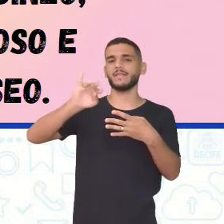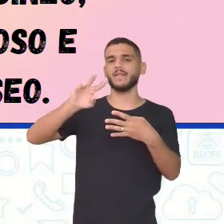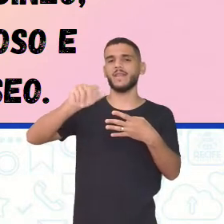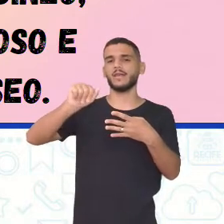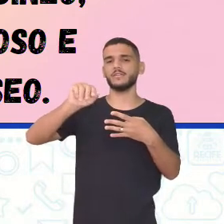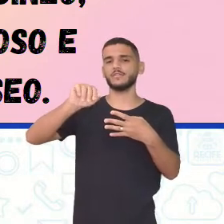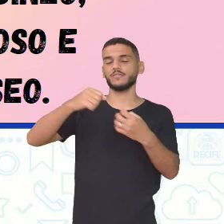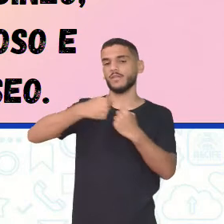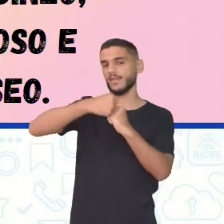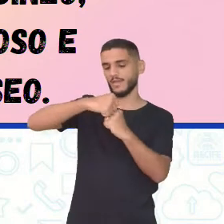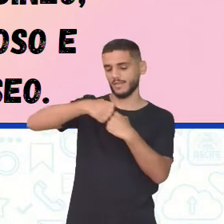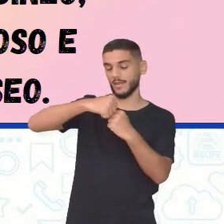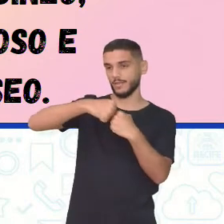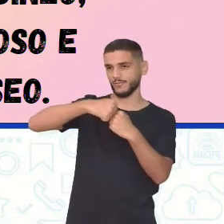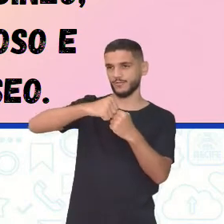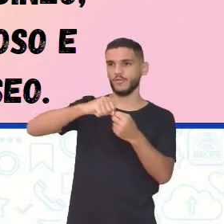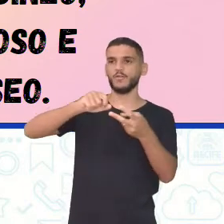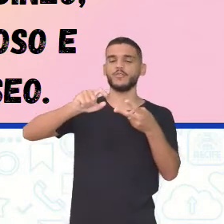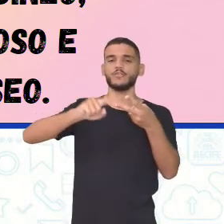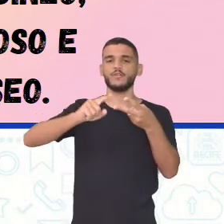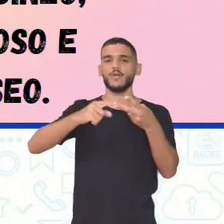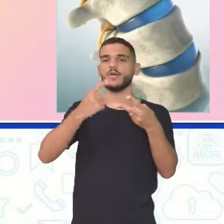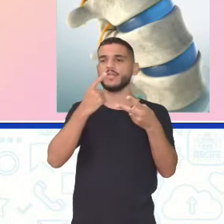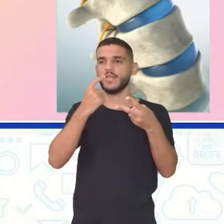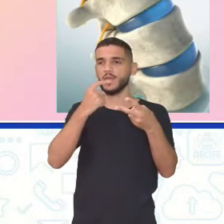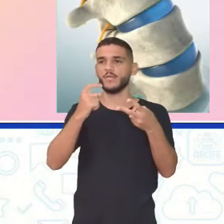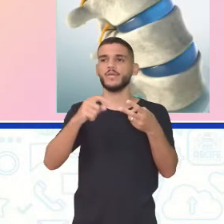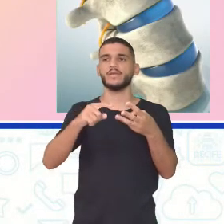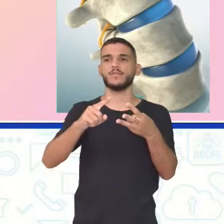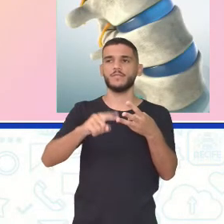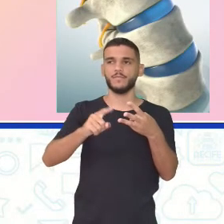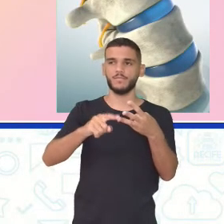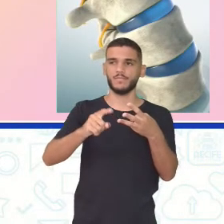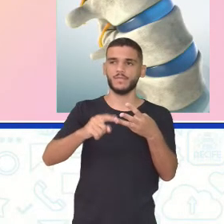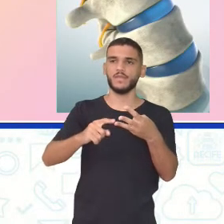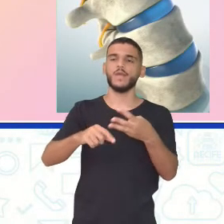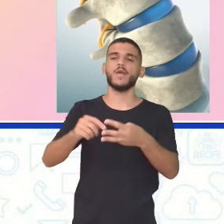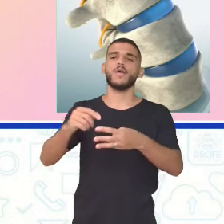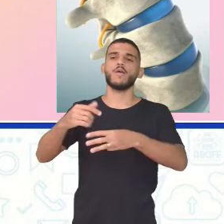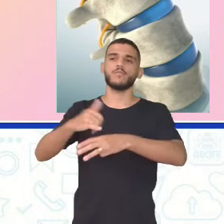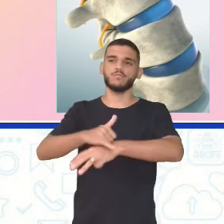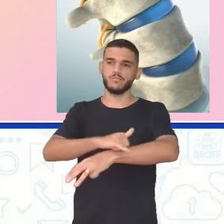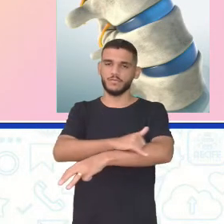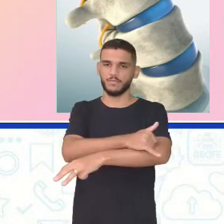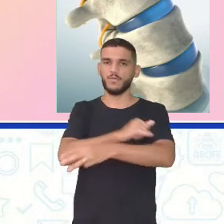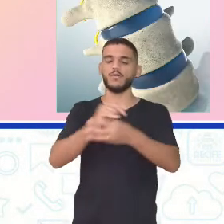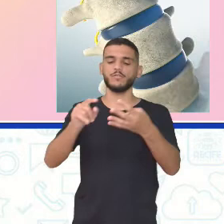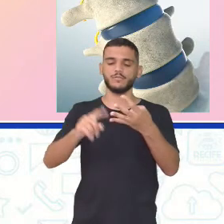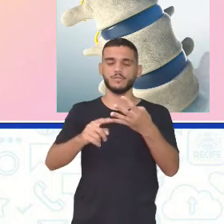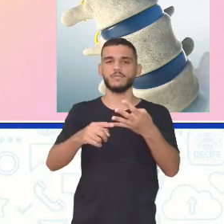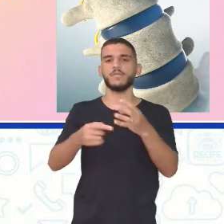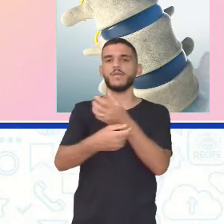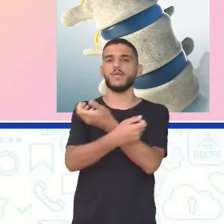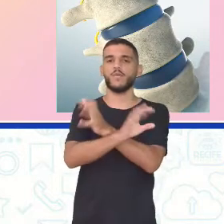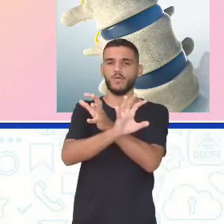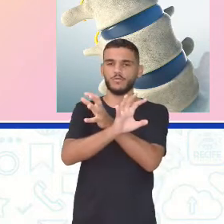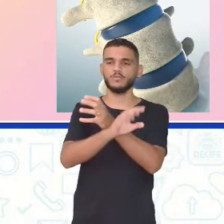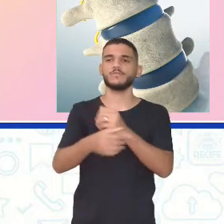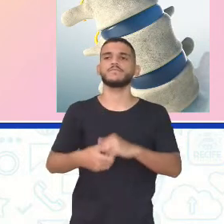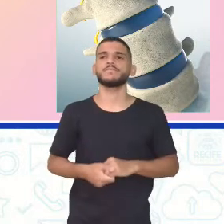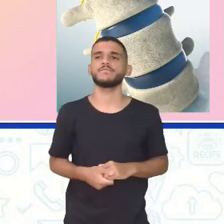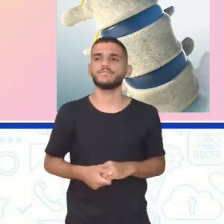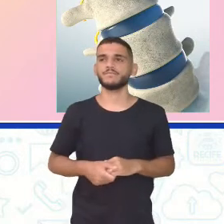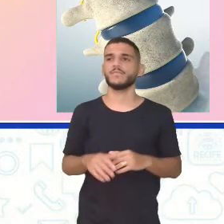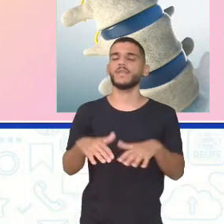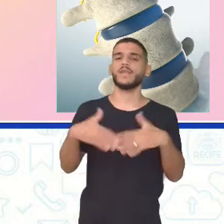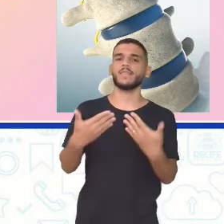adiposo e o ósseo. A gente vai ver cada um desses. Né? E o primeiro que a gente vai ver é o cartilaginoso. Professora, eu já sabia que o